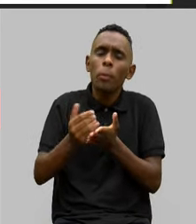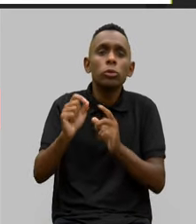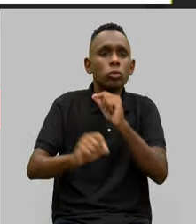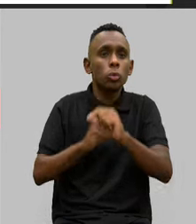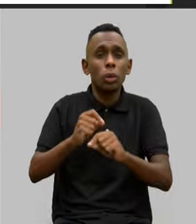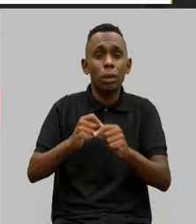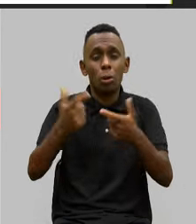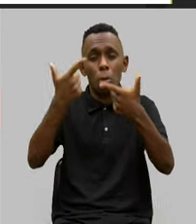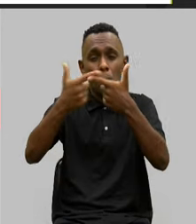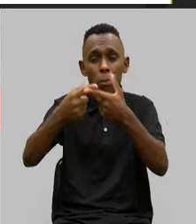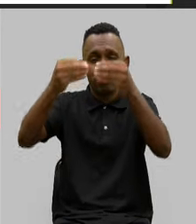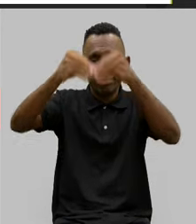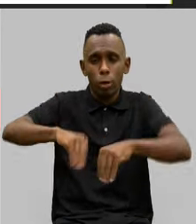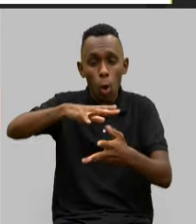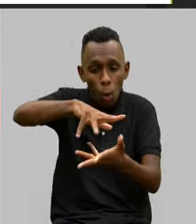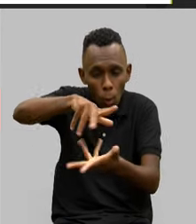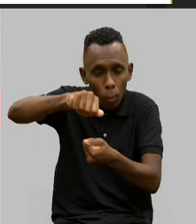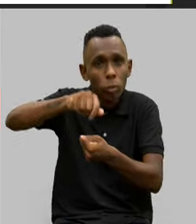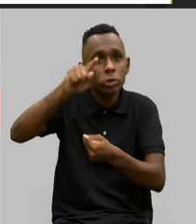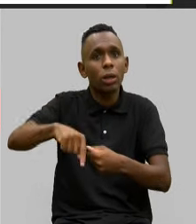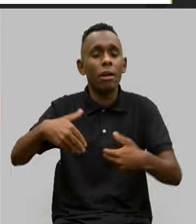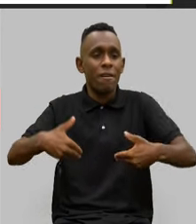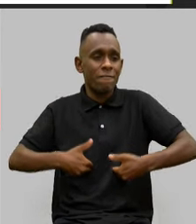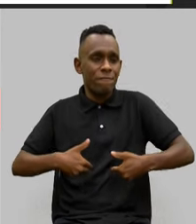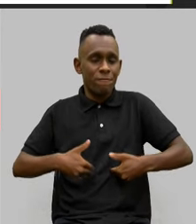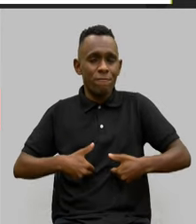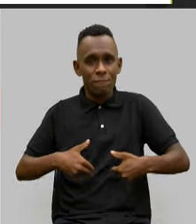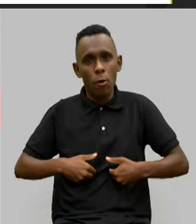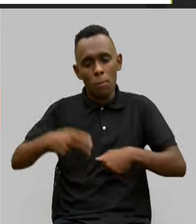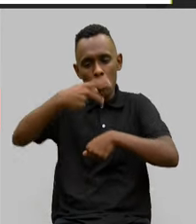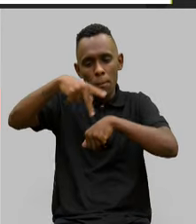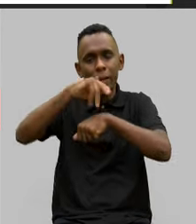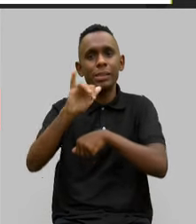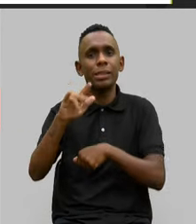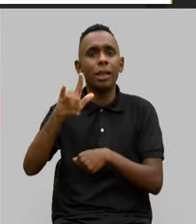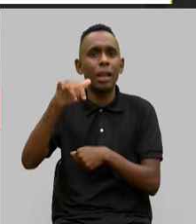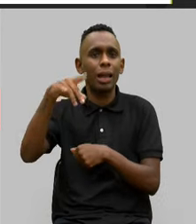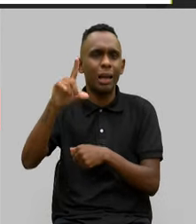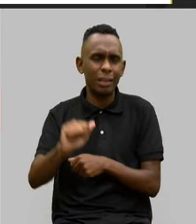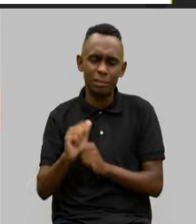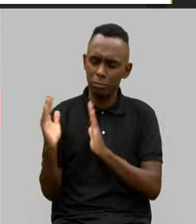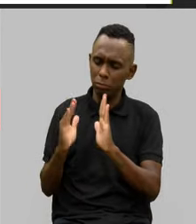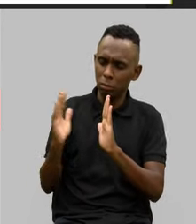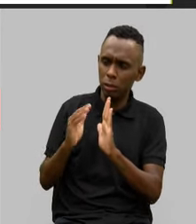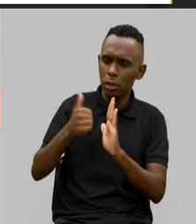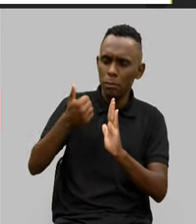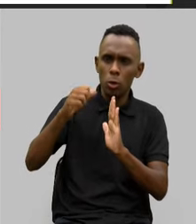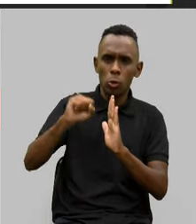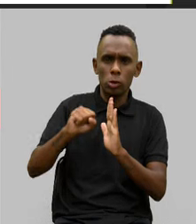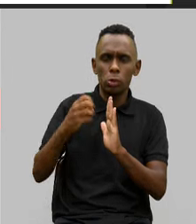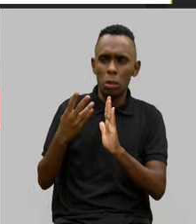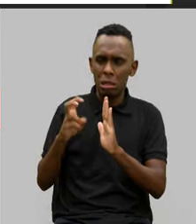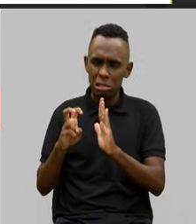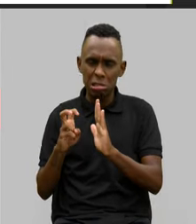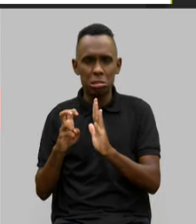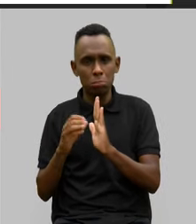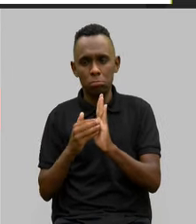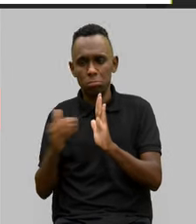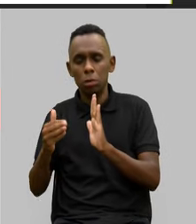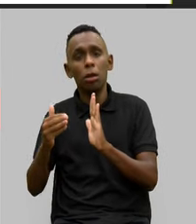desastre Mundial que foi a fome na Irlanda especialmente entre os anos de 1845